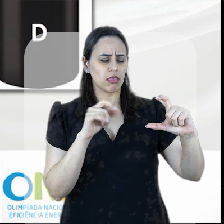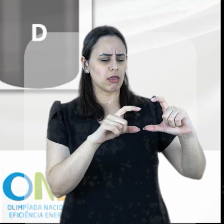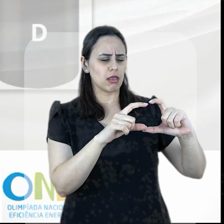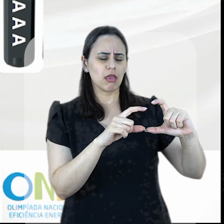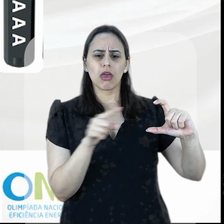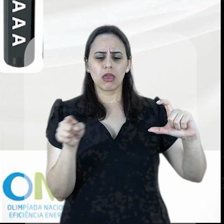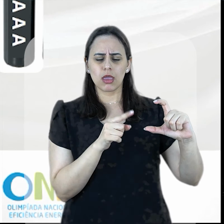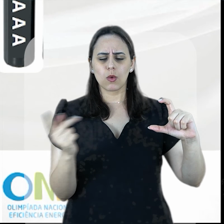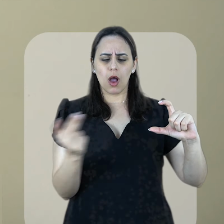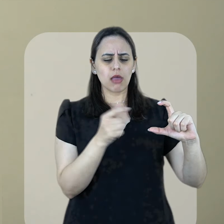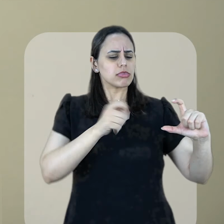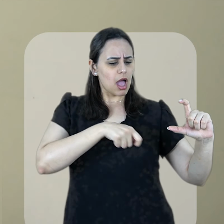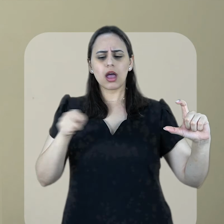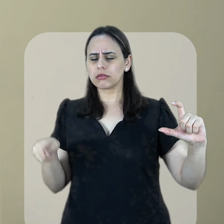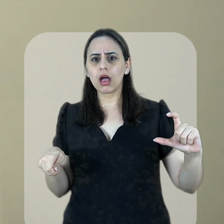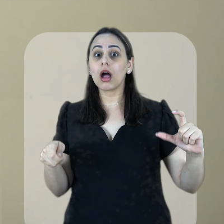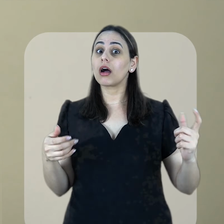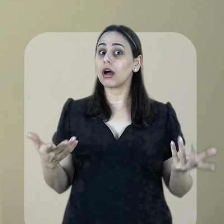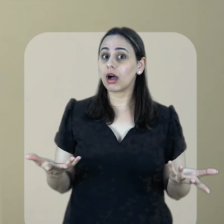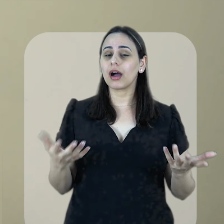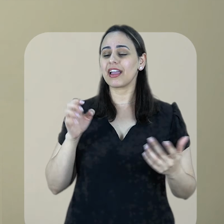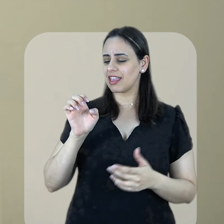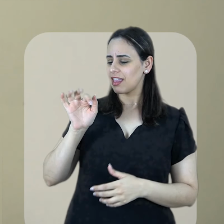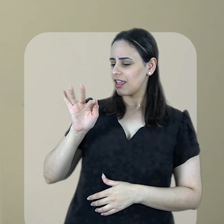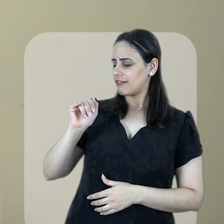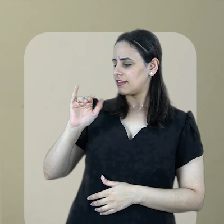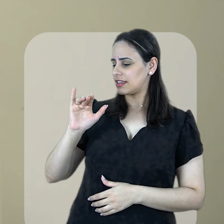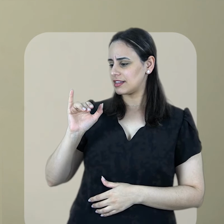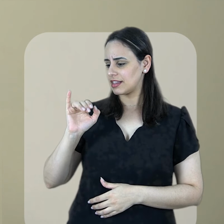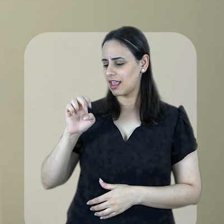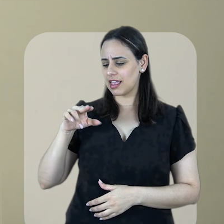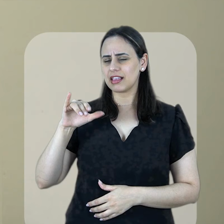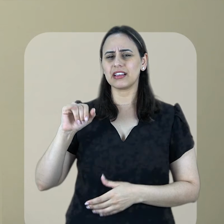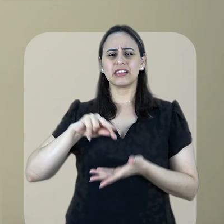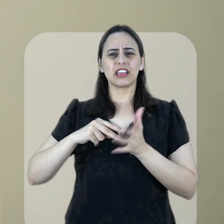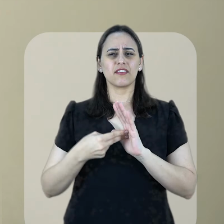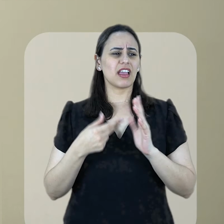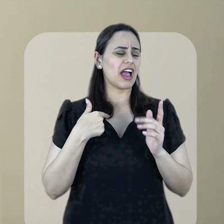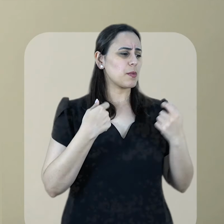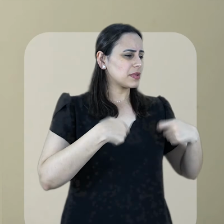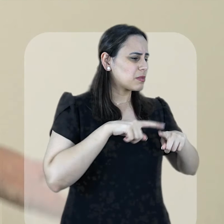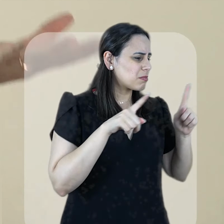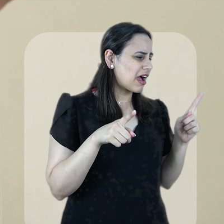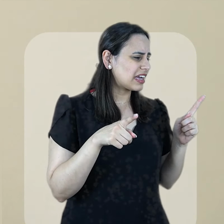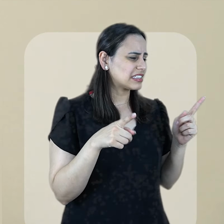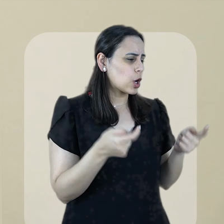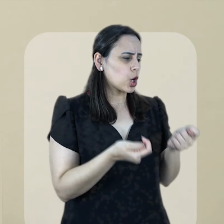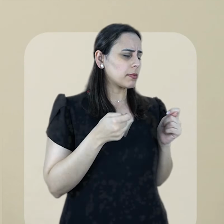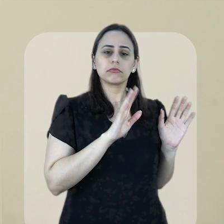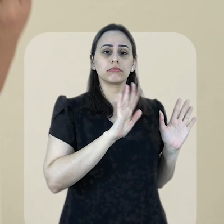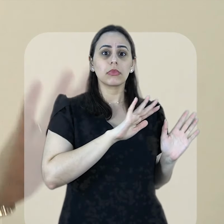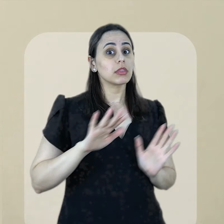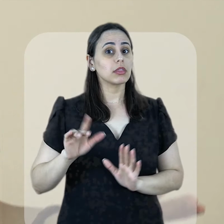que eu preciso. Então, a eficiência está associada a isso, né? Não é para a gente deixar de fazer coisas que a energia nos proporciona. É